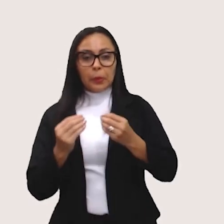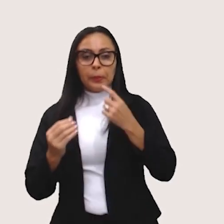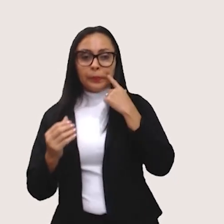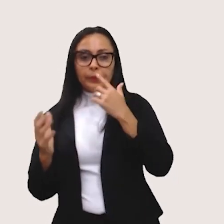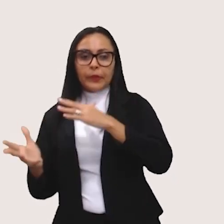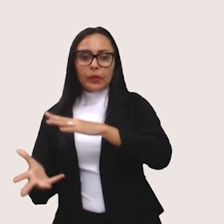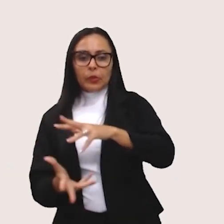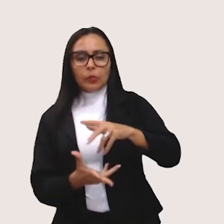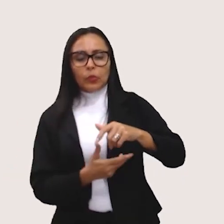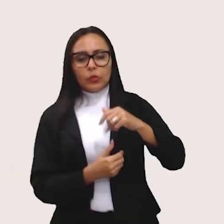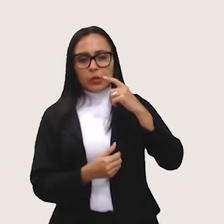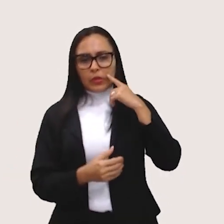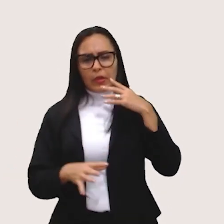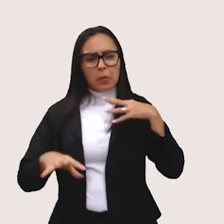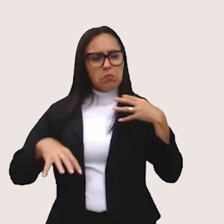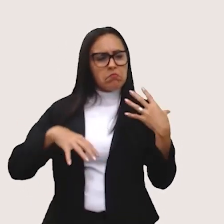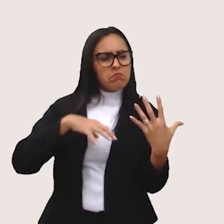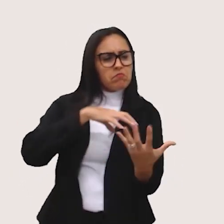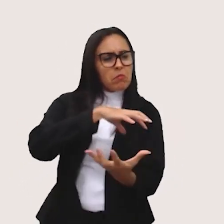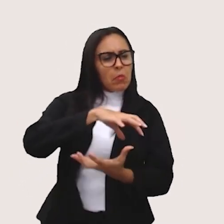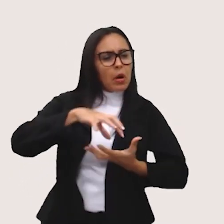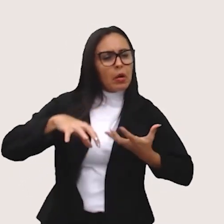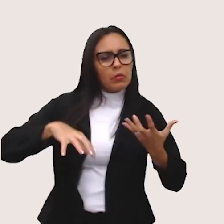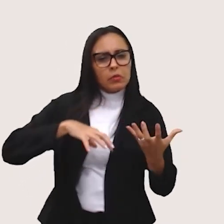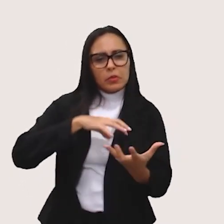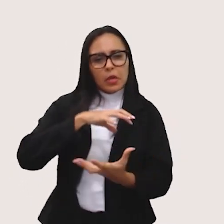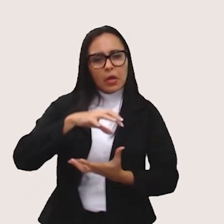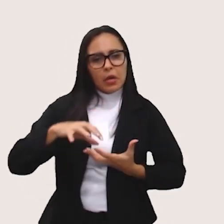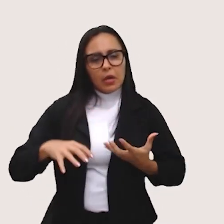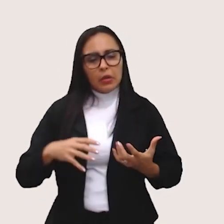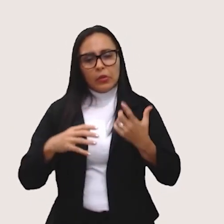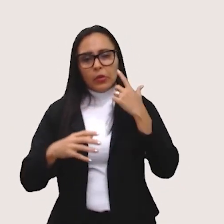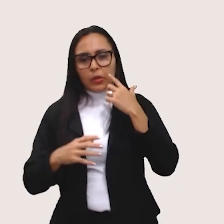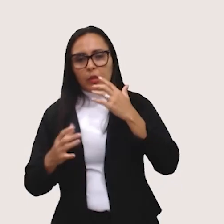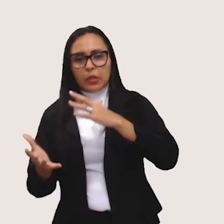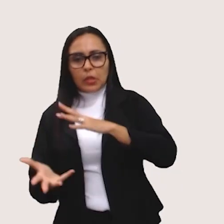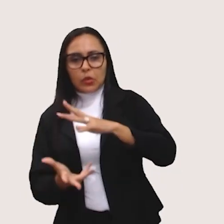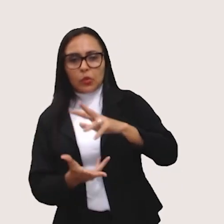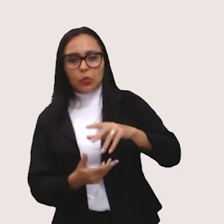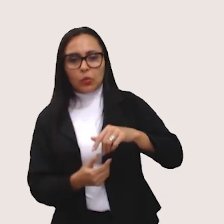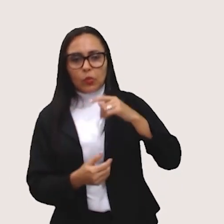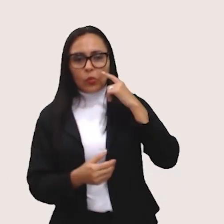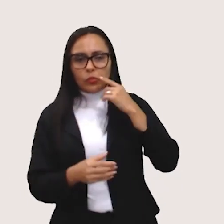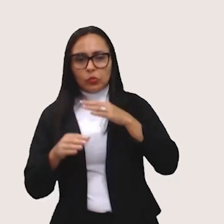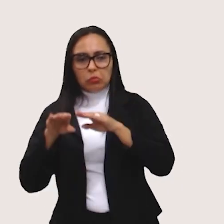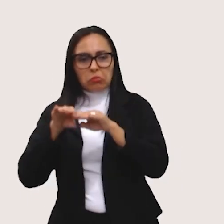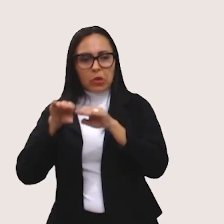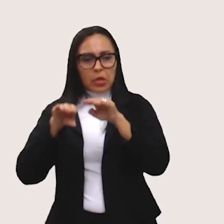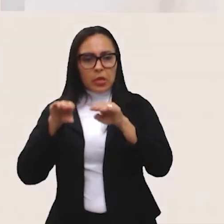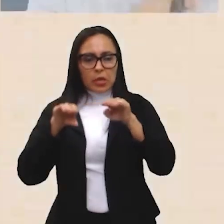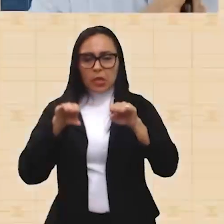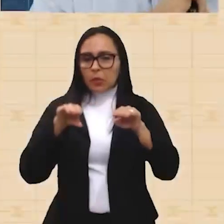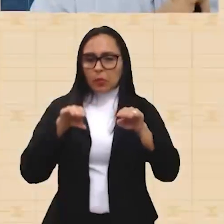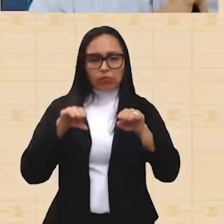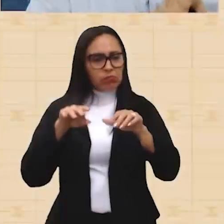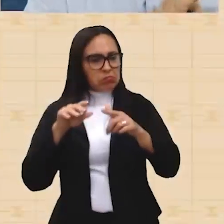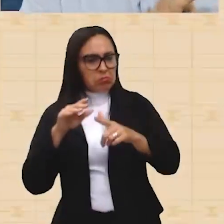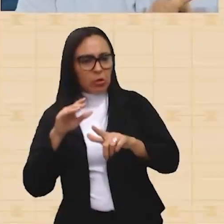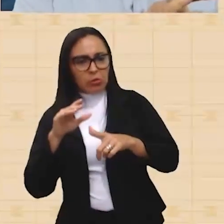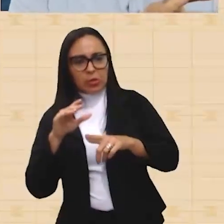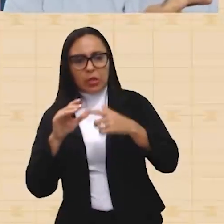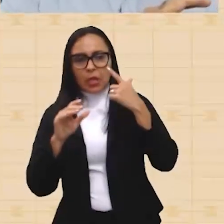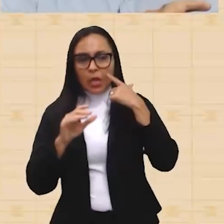que desordenado. Aquele mundo pacífico, em equilíbrio, que você vai ver nos quadros do